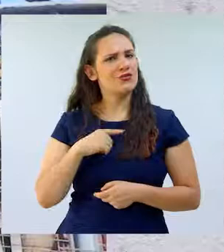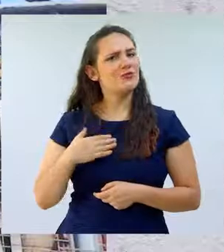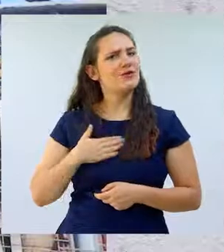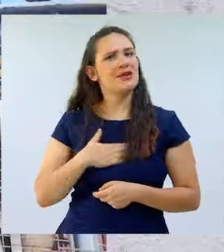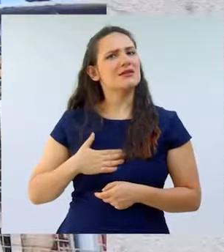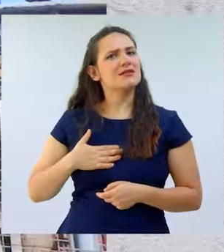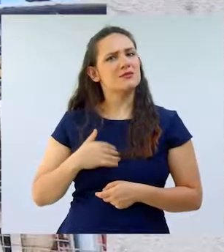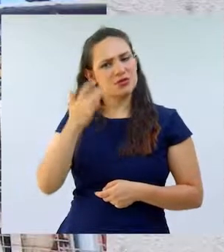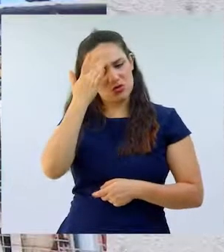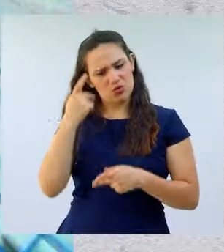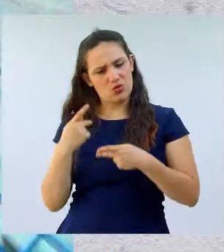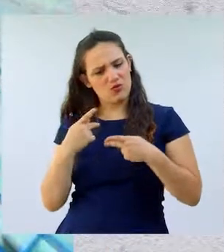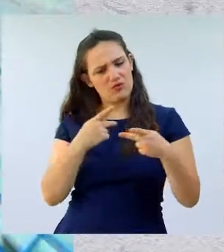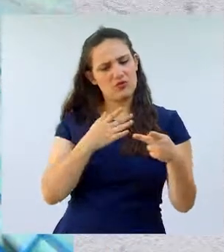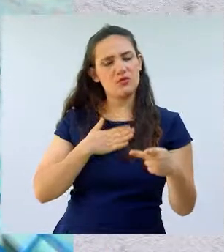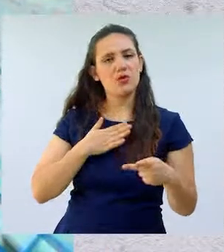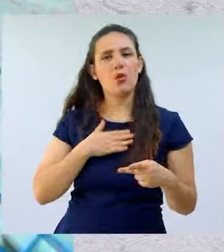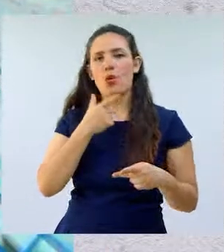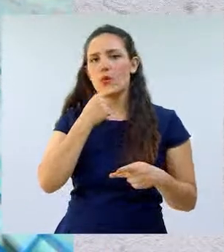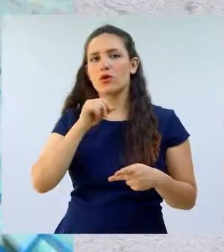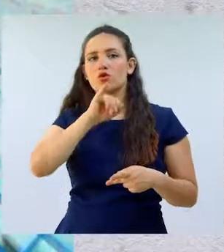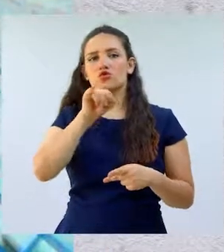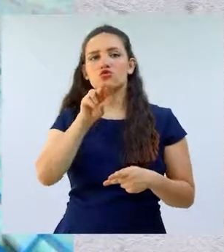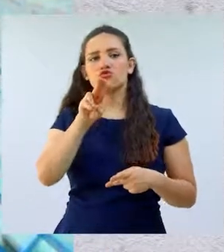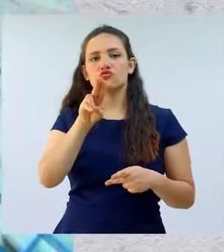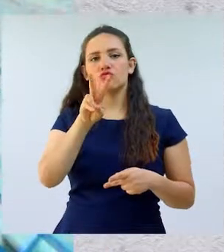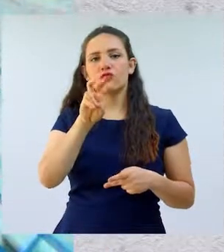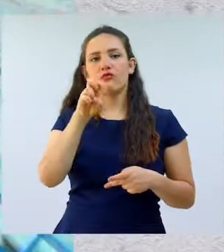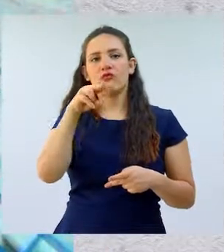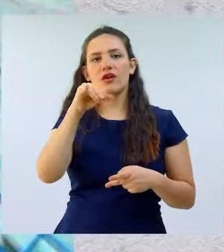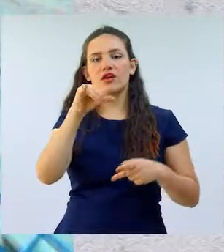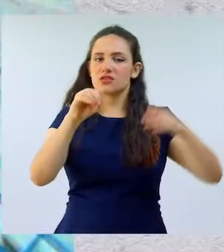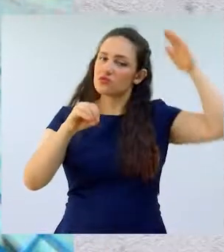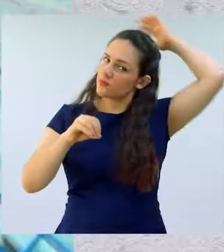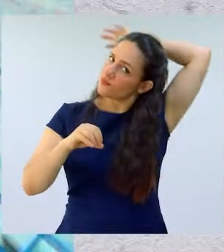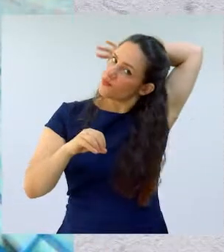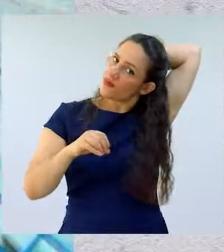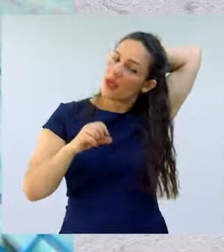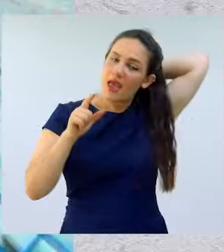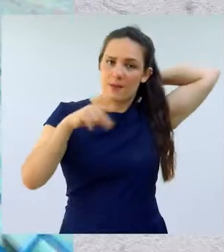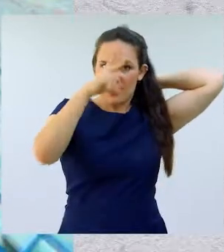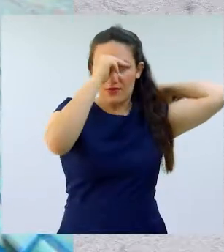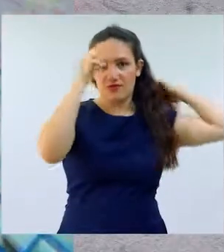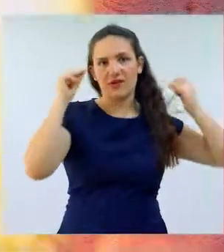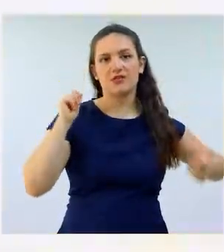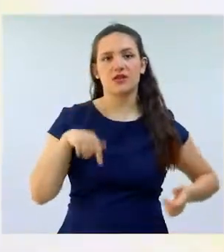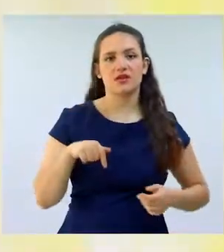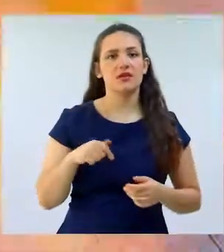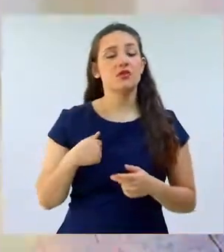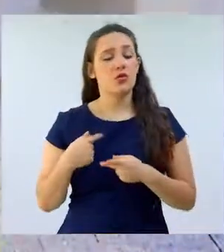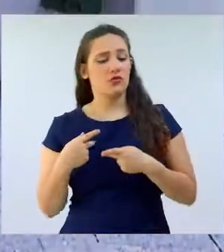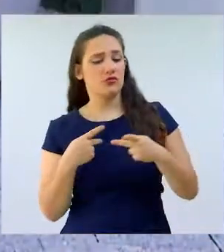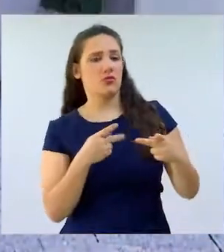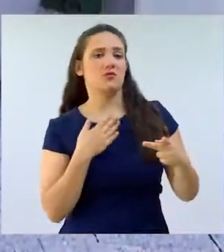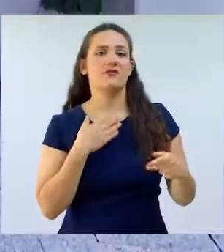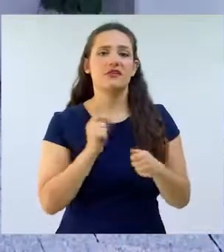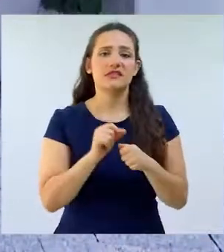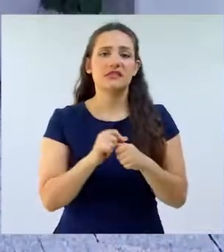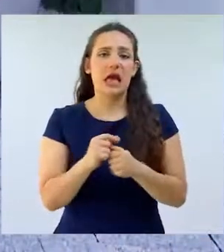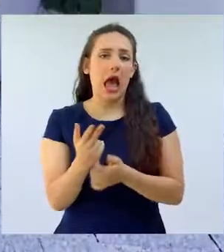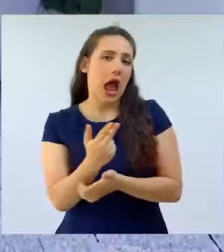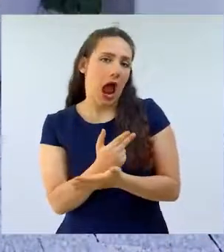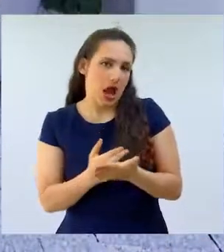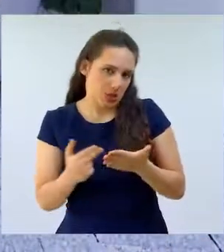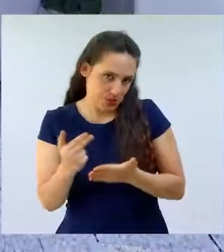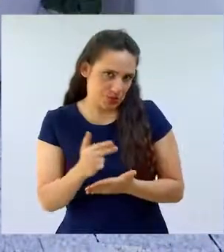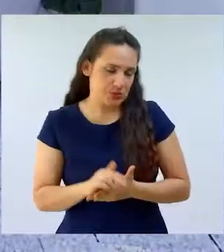a felicidade de ser convidado pelo Juvencio César Fonseca, na época era prefeito, para eu fazer um projeto, porque o Humberto